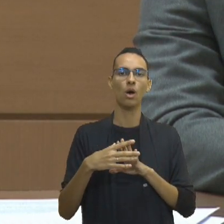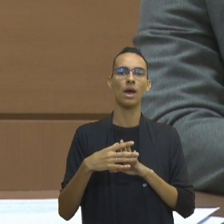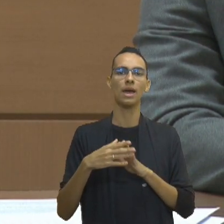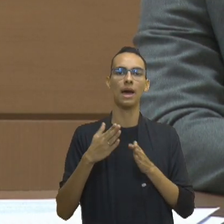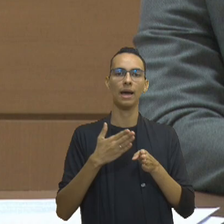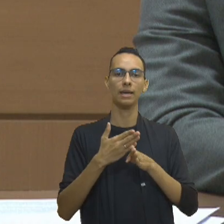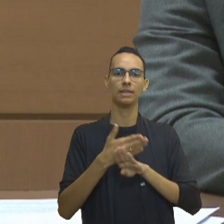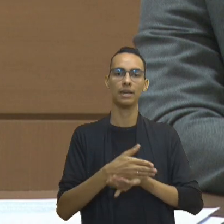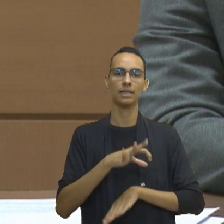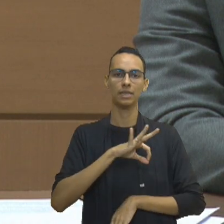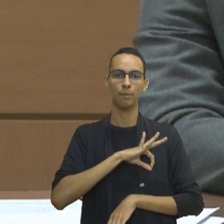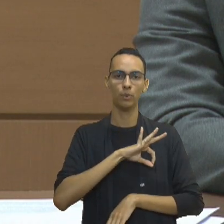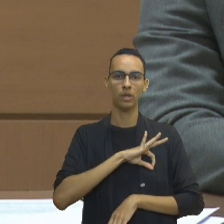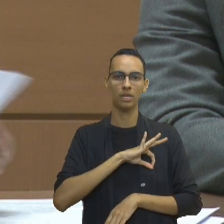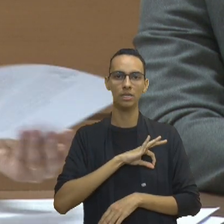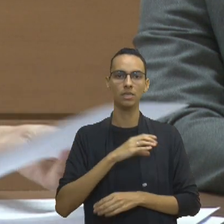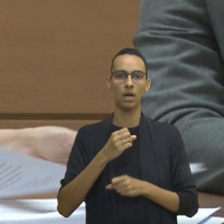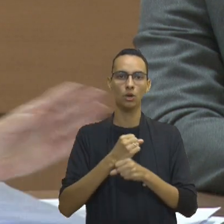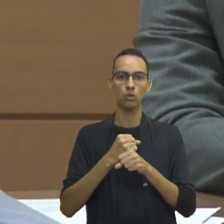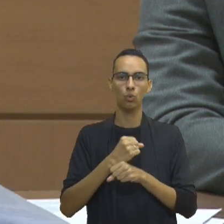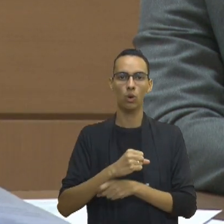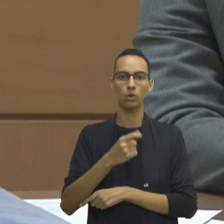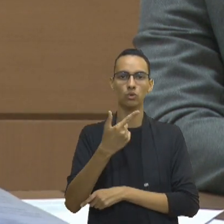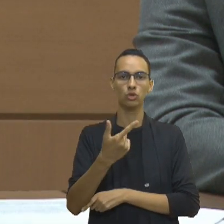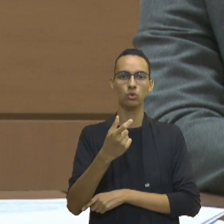de 2016.